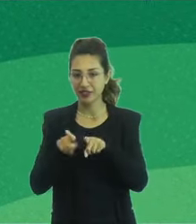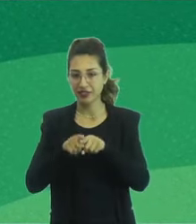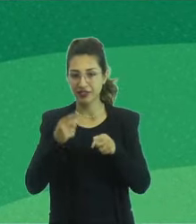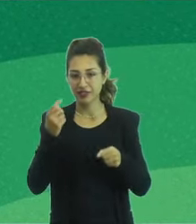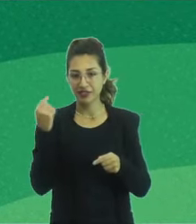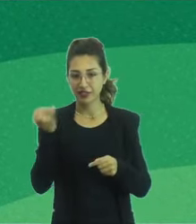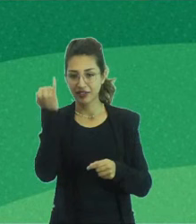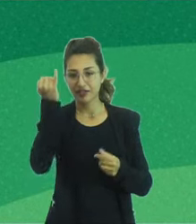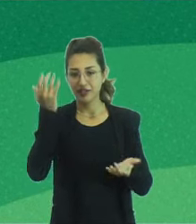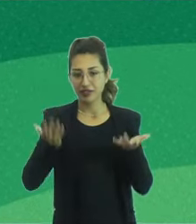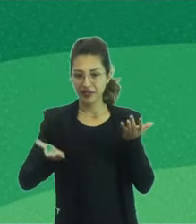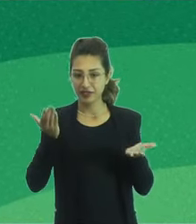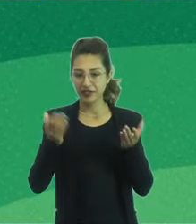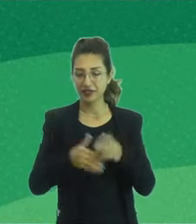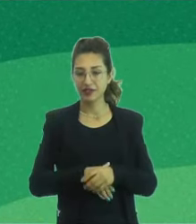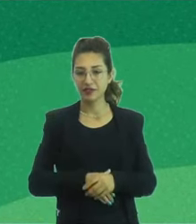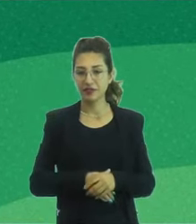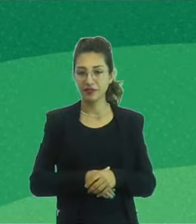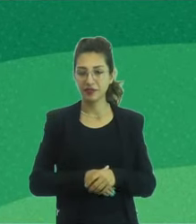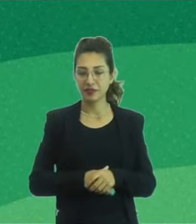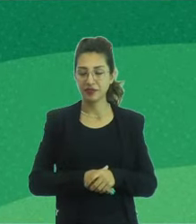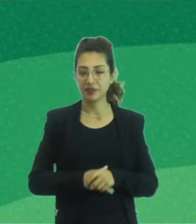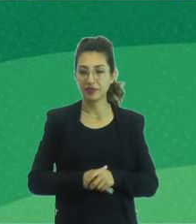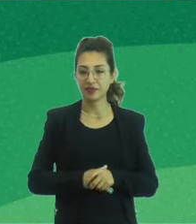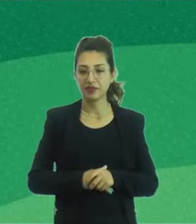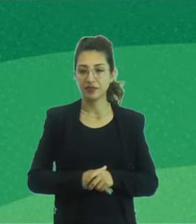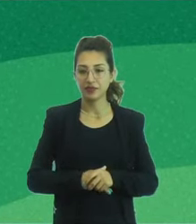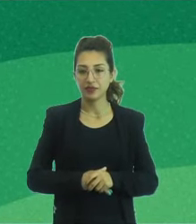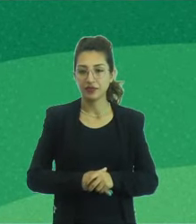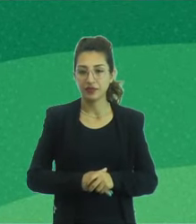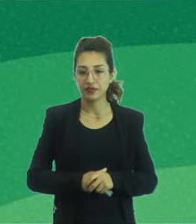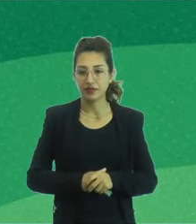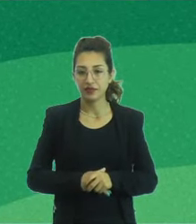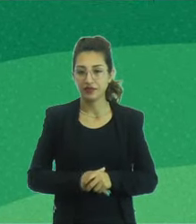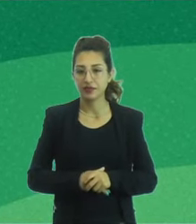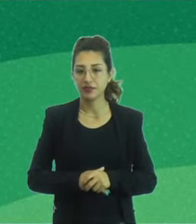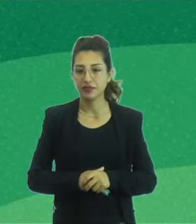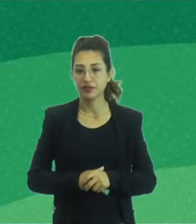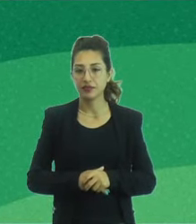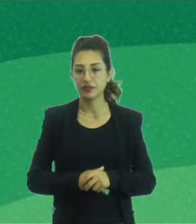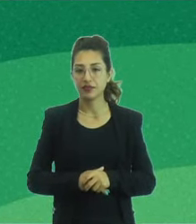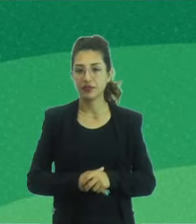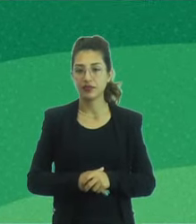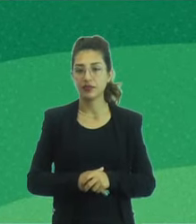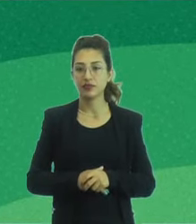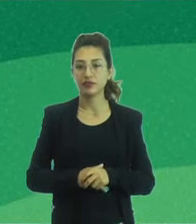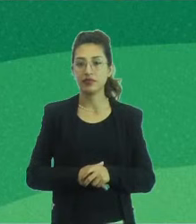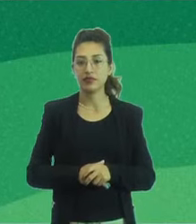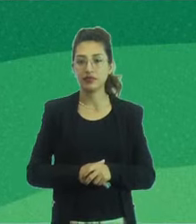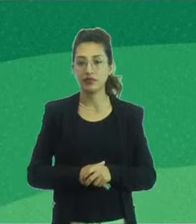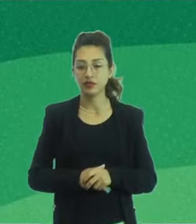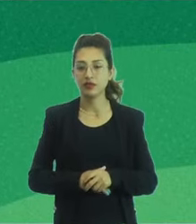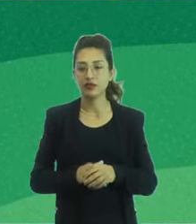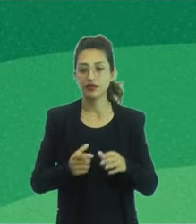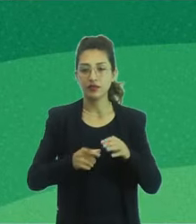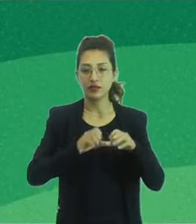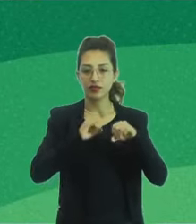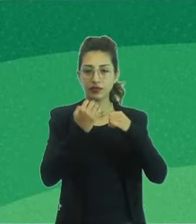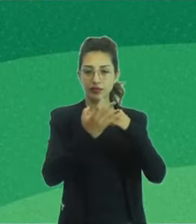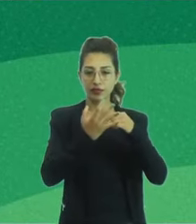é muito doido assim eu tava numa espiral assim é um tempo atrás um pouco antes da pandemia que eu tava trabalhando